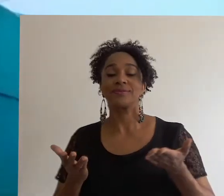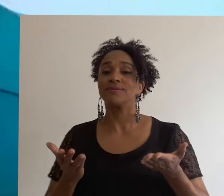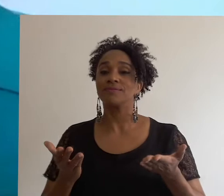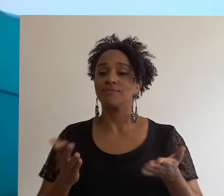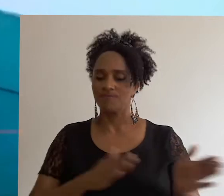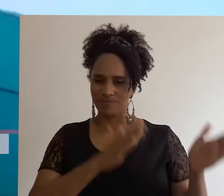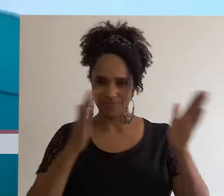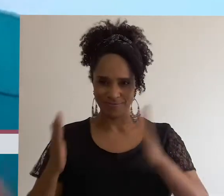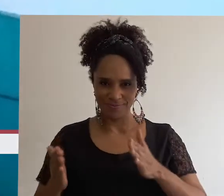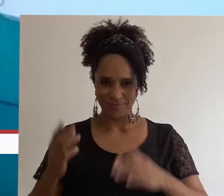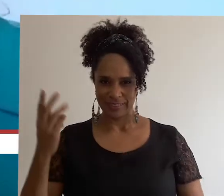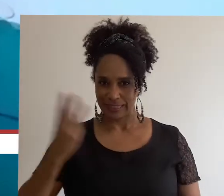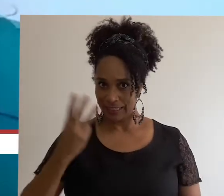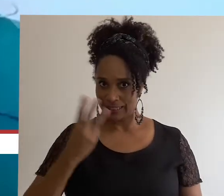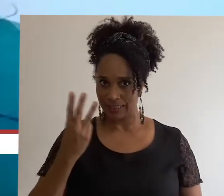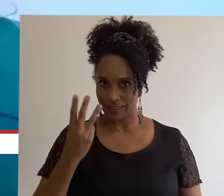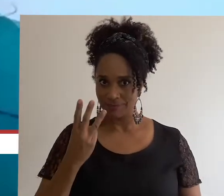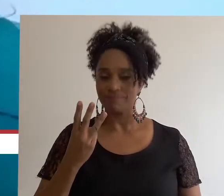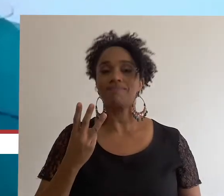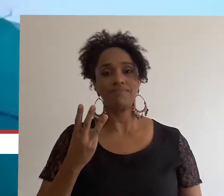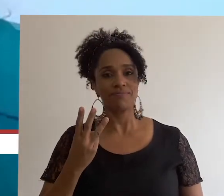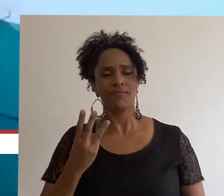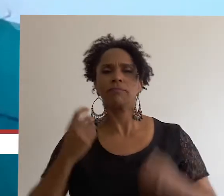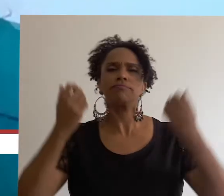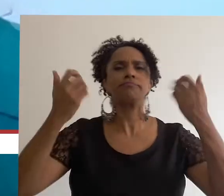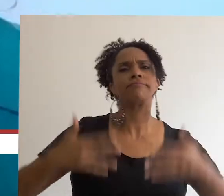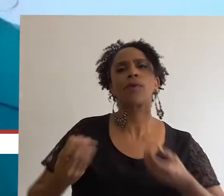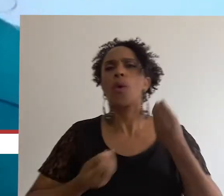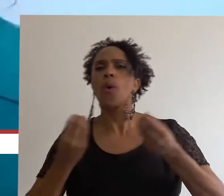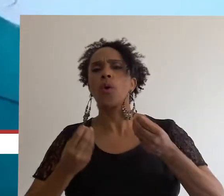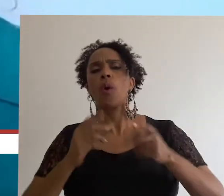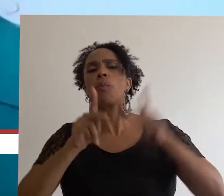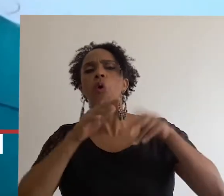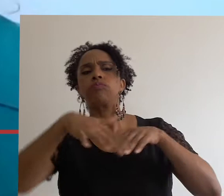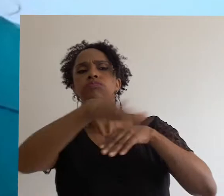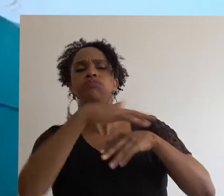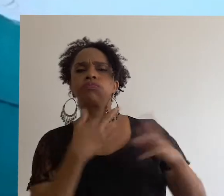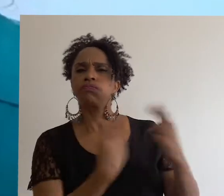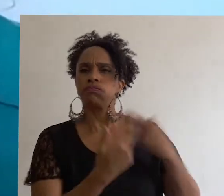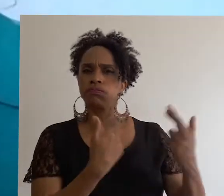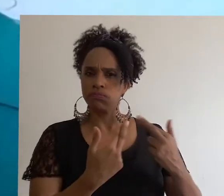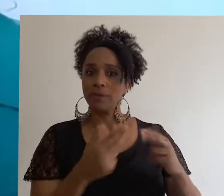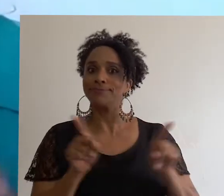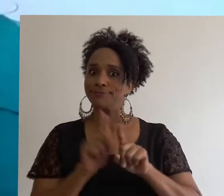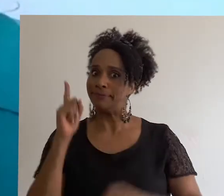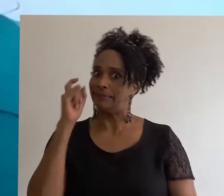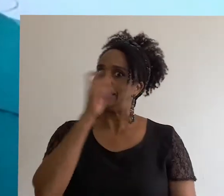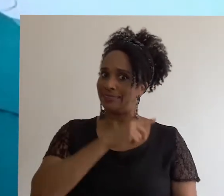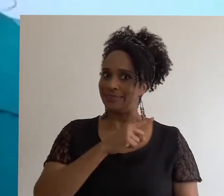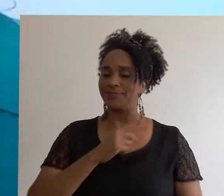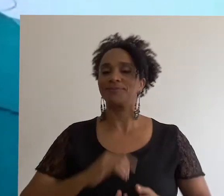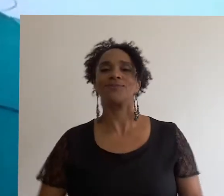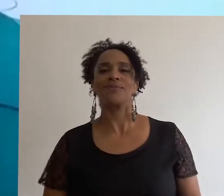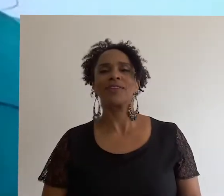agora vamos para o nosso terceiro e último bloco aqui, para falar um pouco sobre relacionamento com os públicos, né? Também esse desafio diante desse